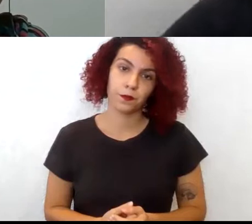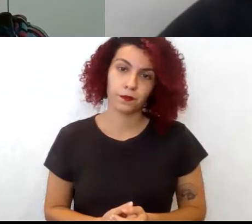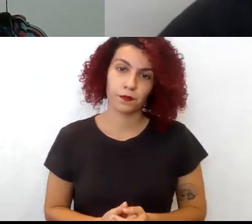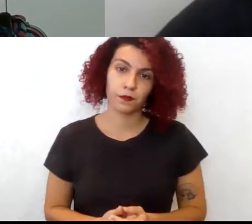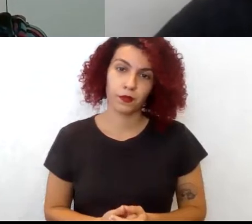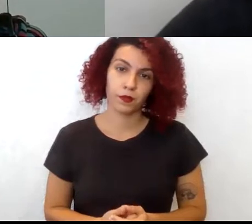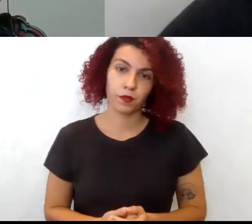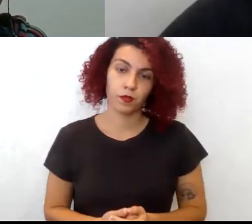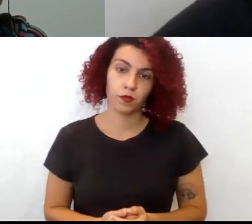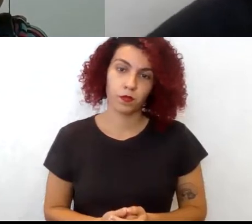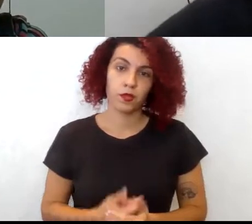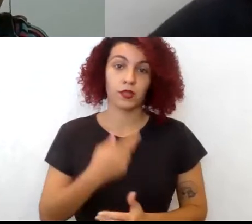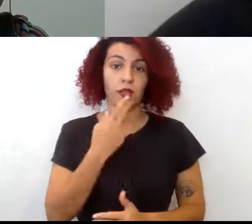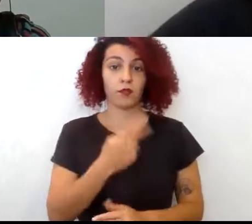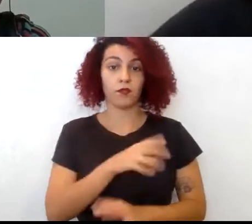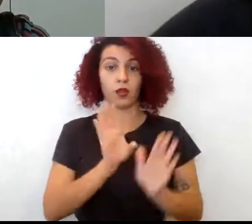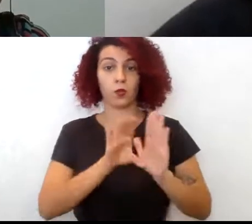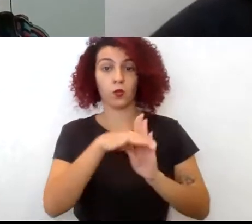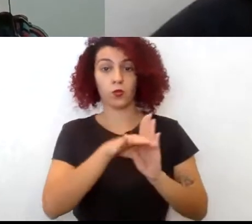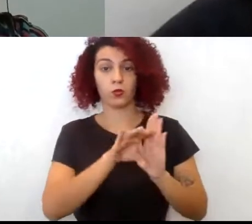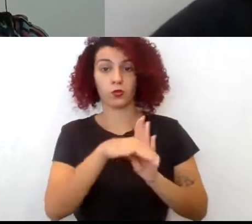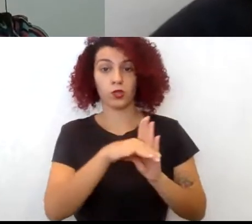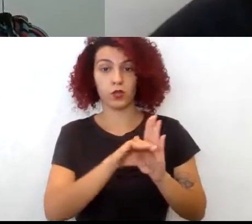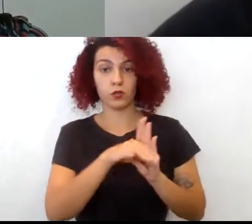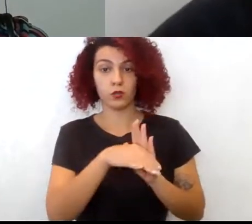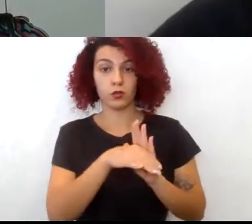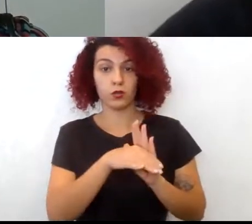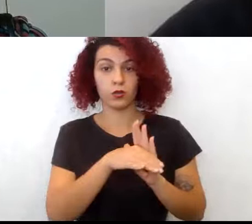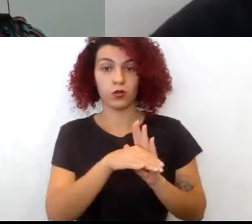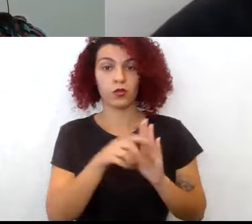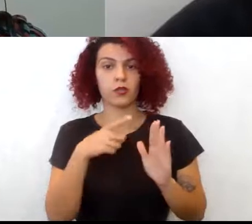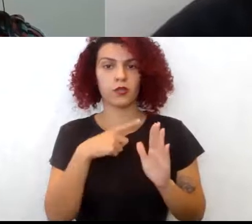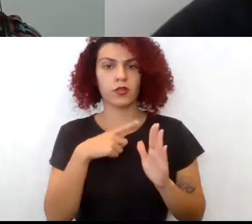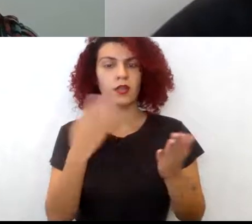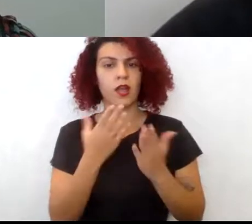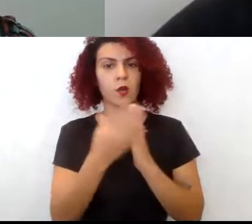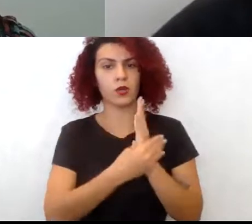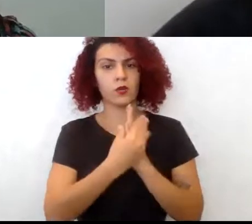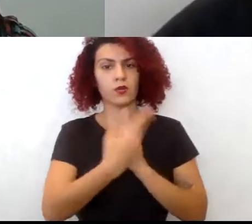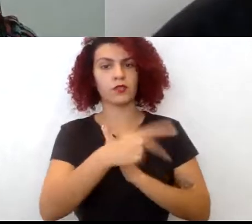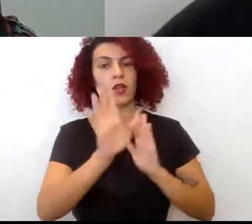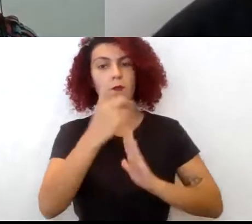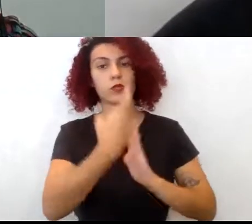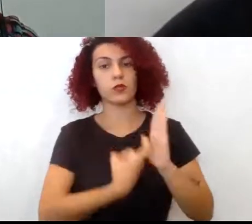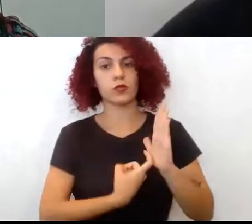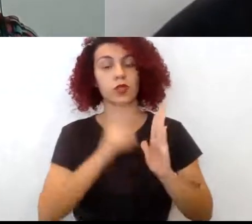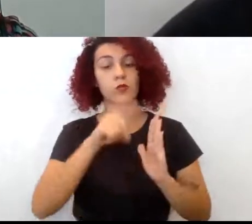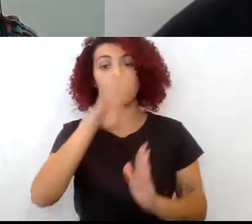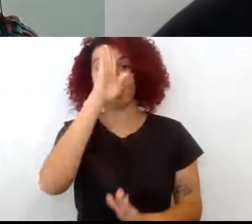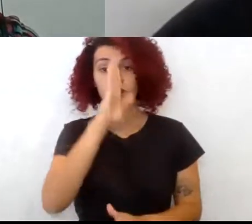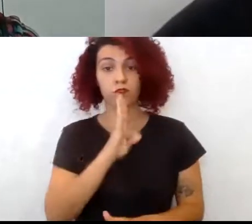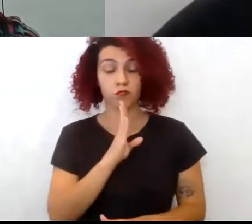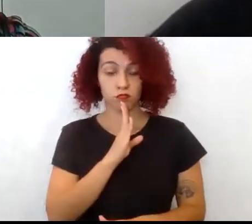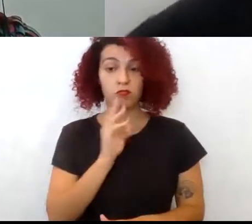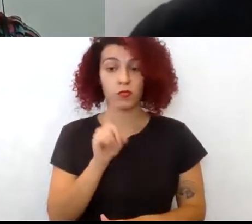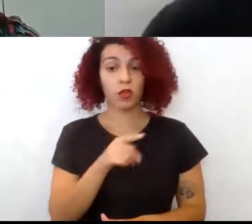da Patricia Hill Collins que ela vai falar sobre o conceito de outsider né E tem agora no livro dela e tudo mais mas esse texto foi publicado ele é gratuito acho